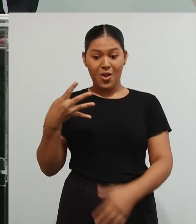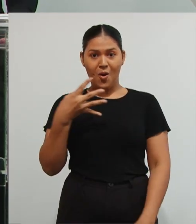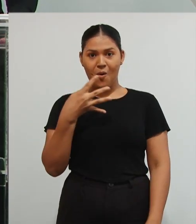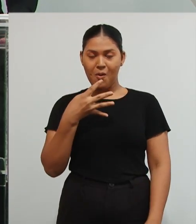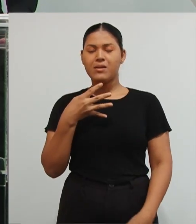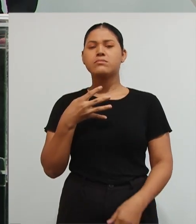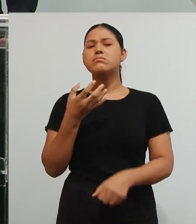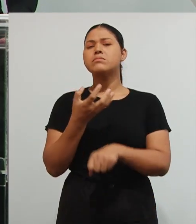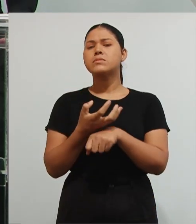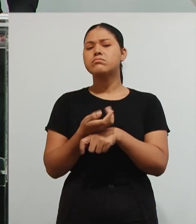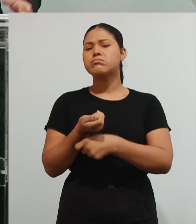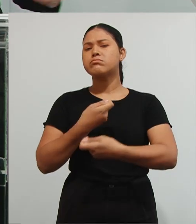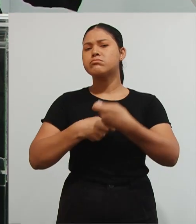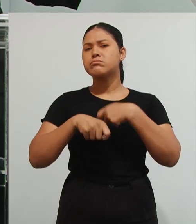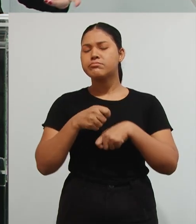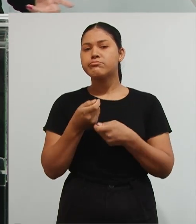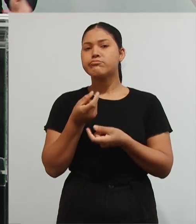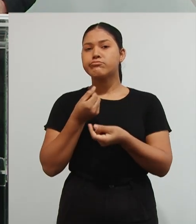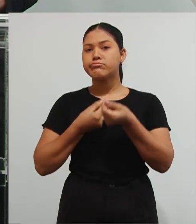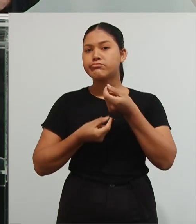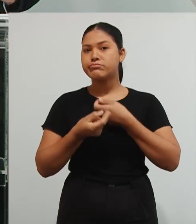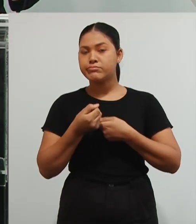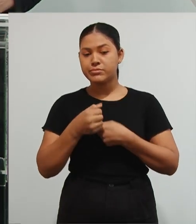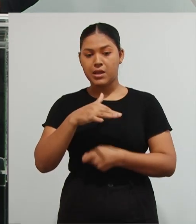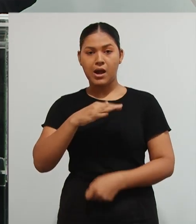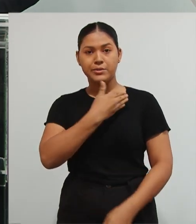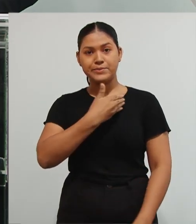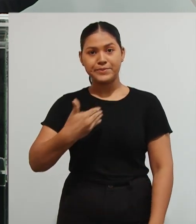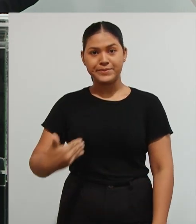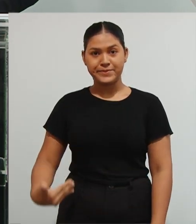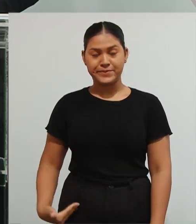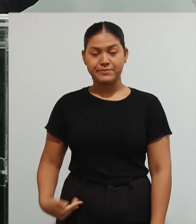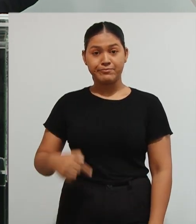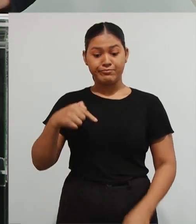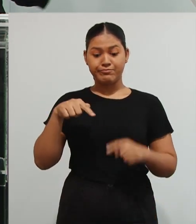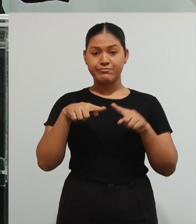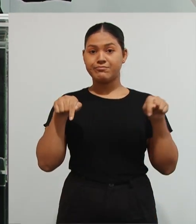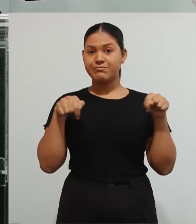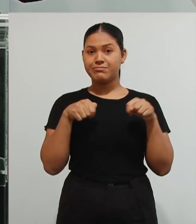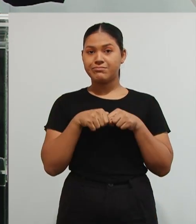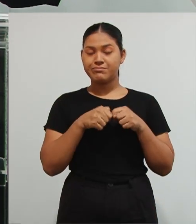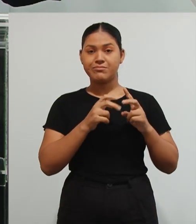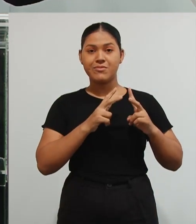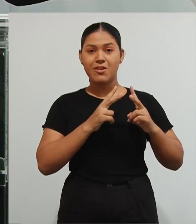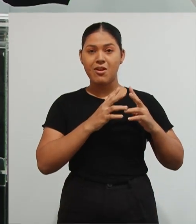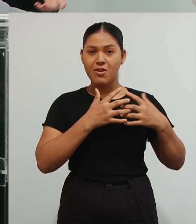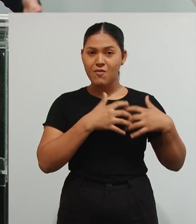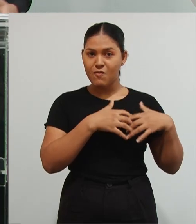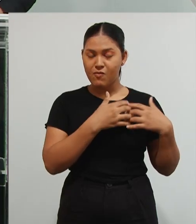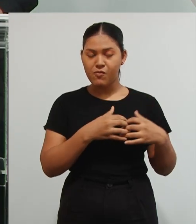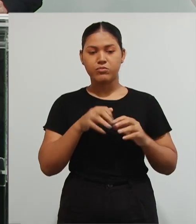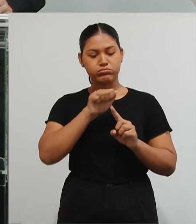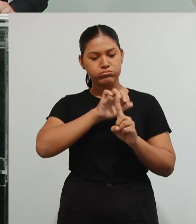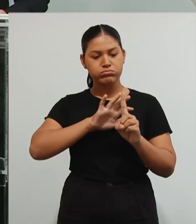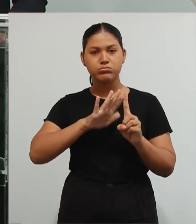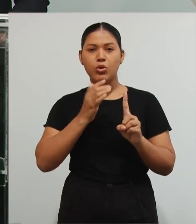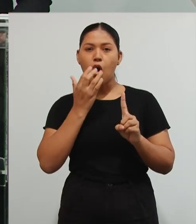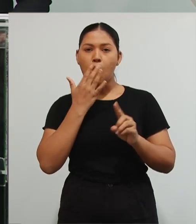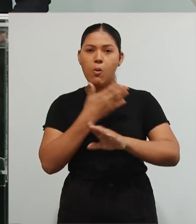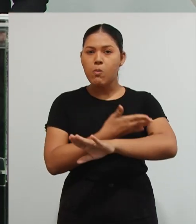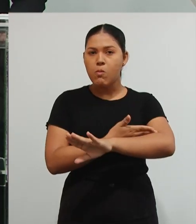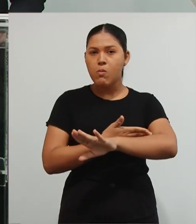Setor Público. Estou aqui no estúdio de gravação do IFRO, no campus Porto Velho, Zona Norte. Ao fundo temos uma tela branca e uma tela